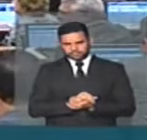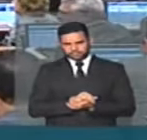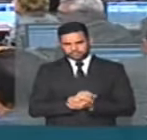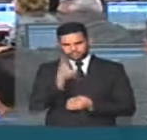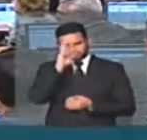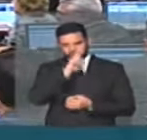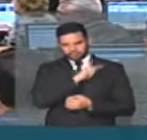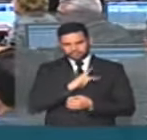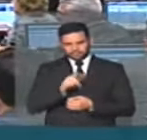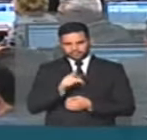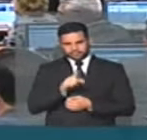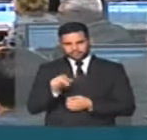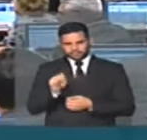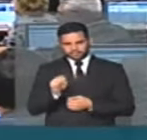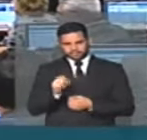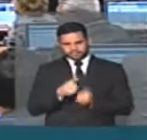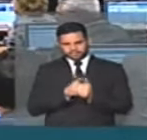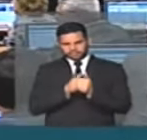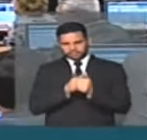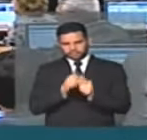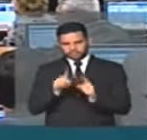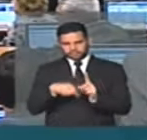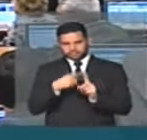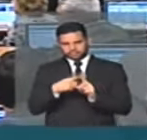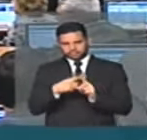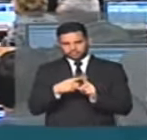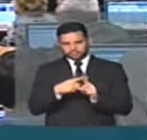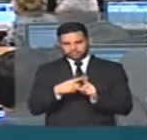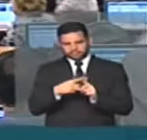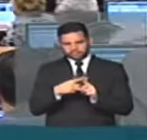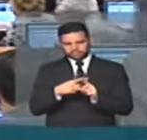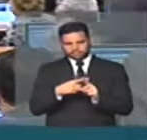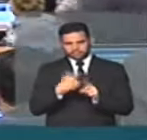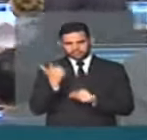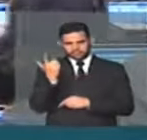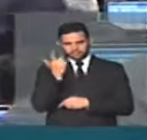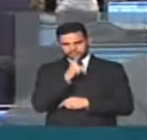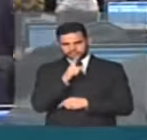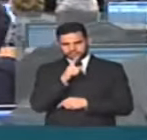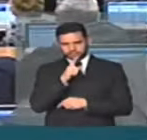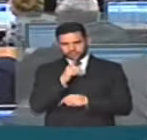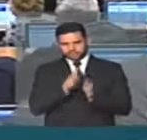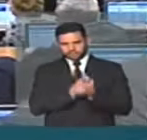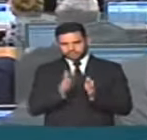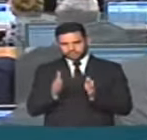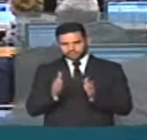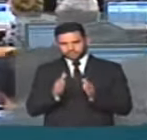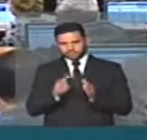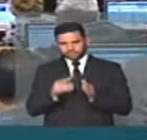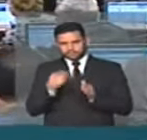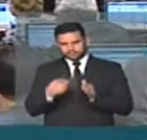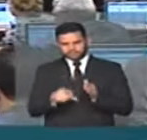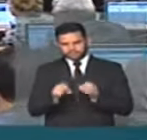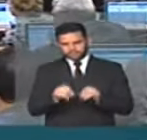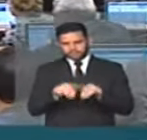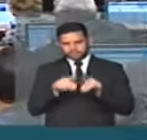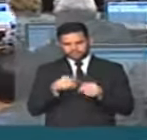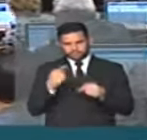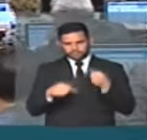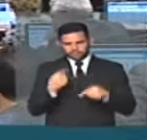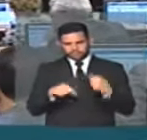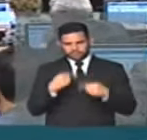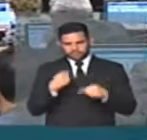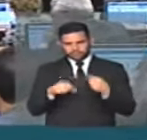Senhor presidente, o PPS encaminha, acima de tudo, pela garantia de uma prerrogativa desse parlamento, que